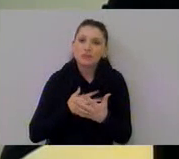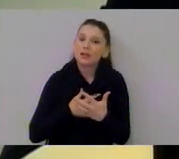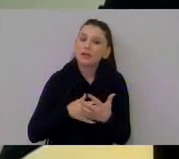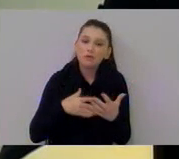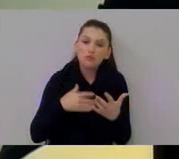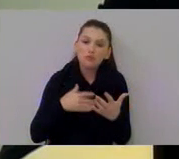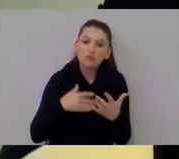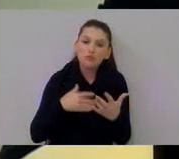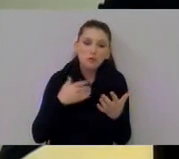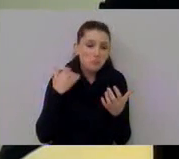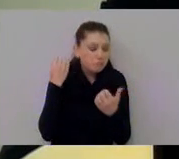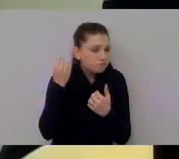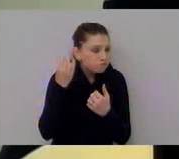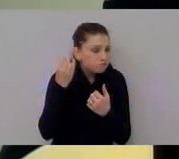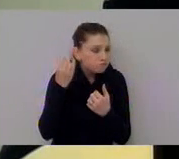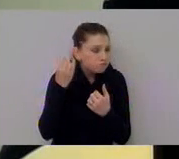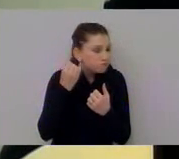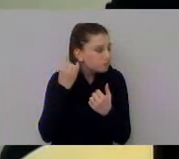empresários,